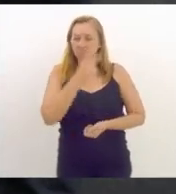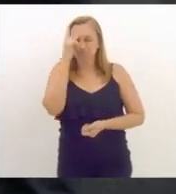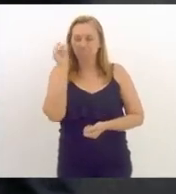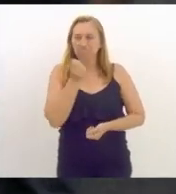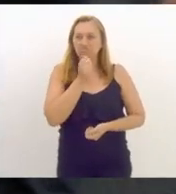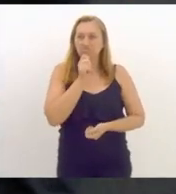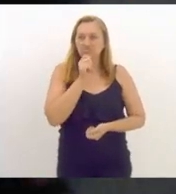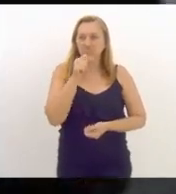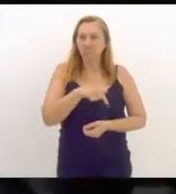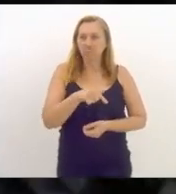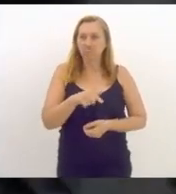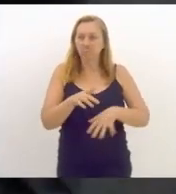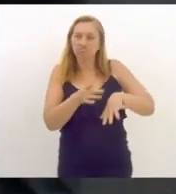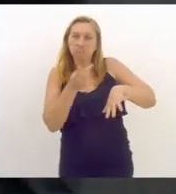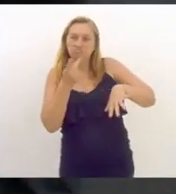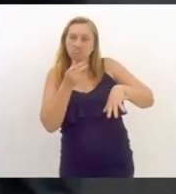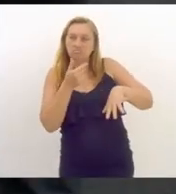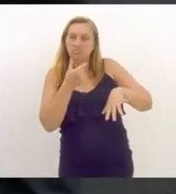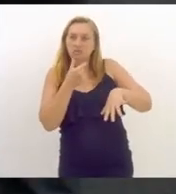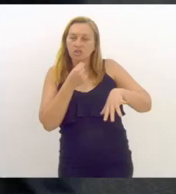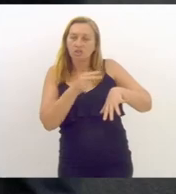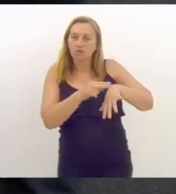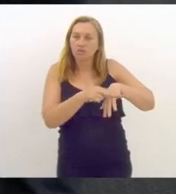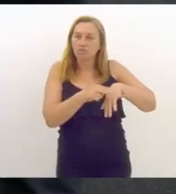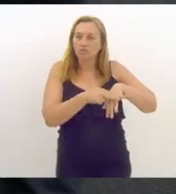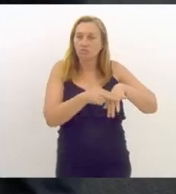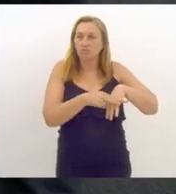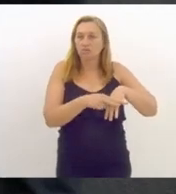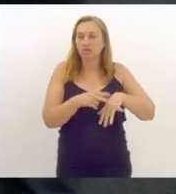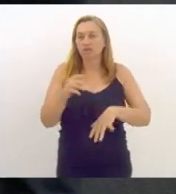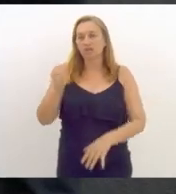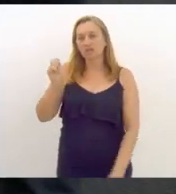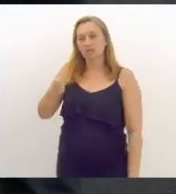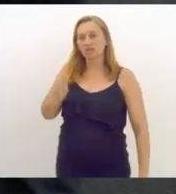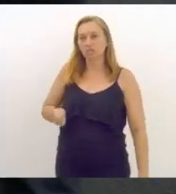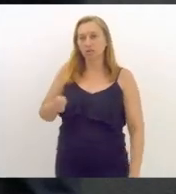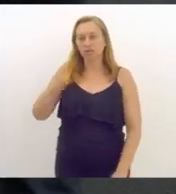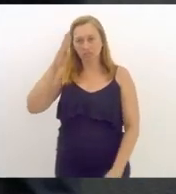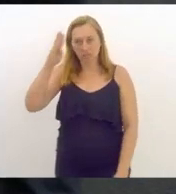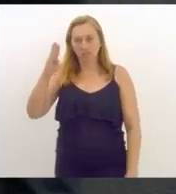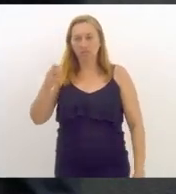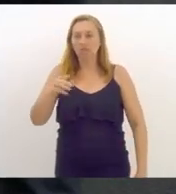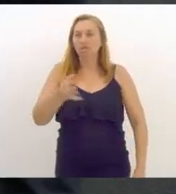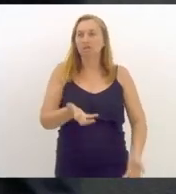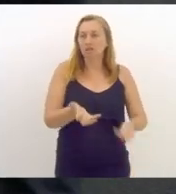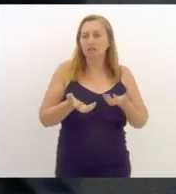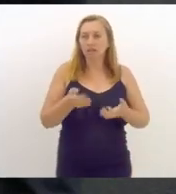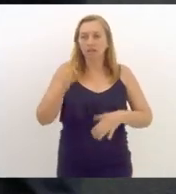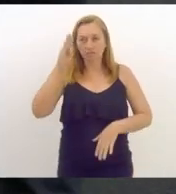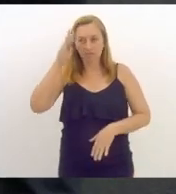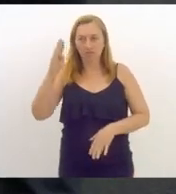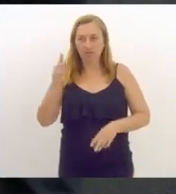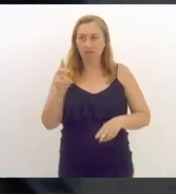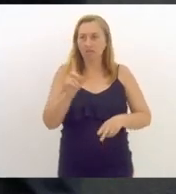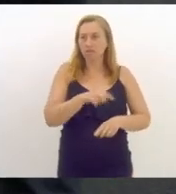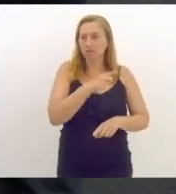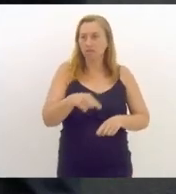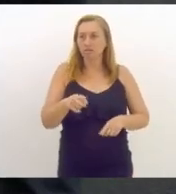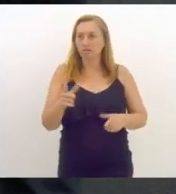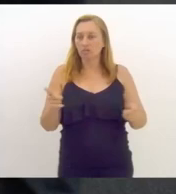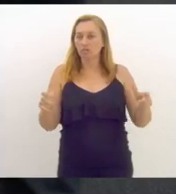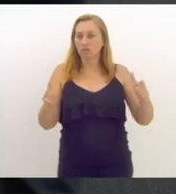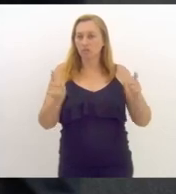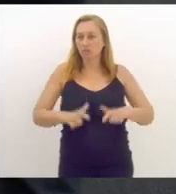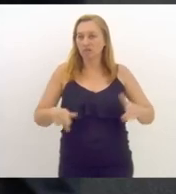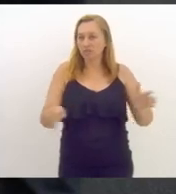é viúva viúva da ditadura militar sequer ditadura militar se quer intervenção de militar o lugar não é dentro